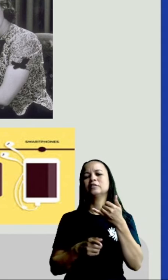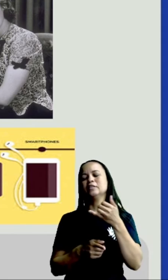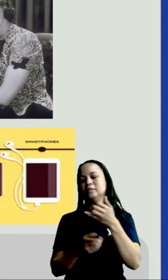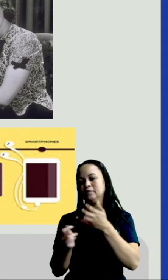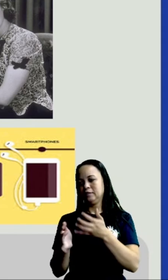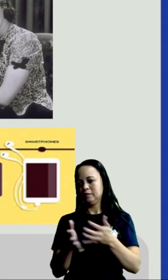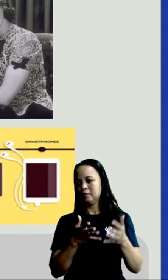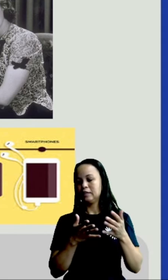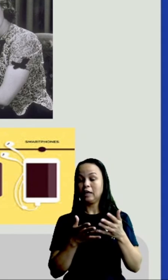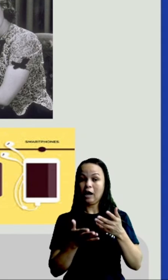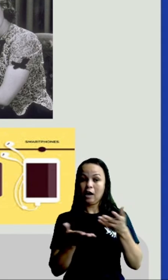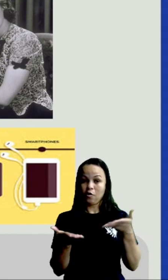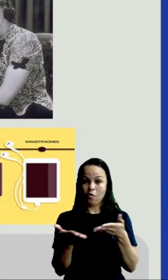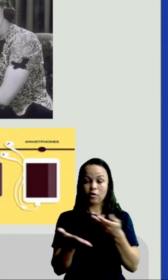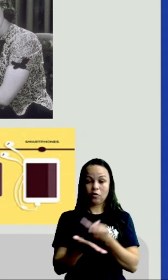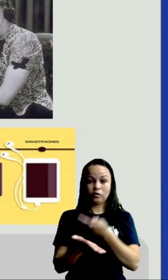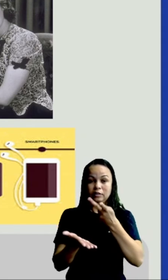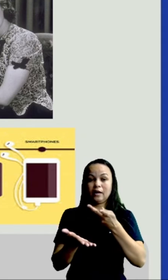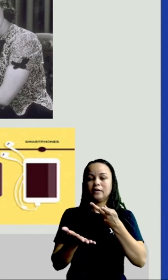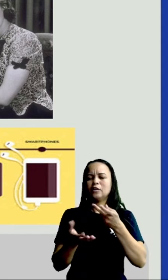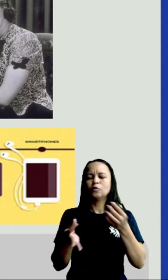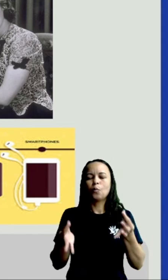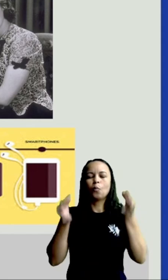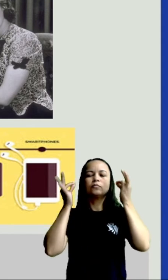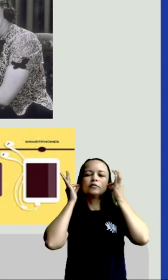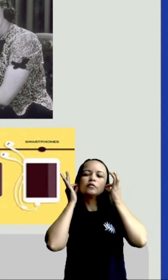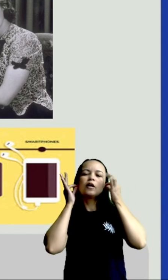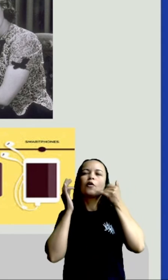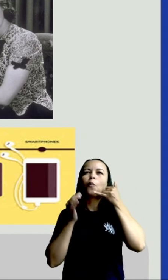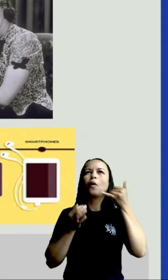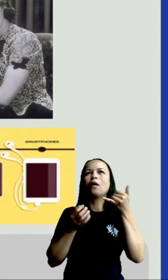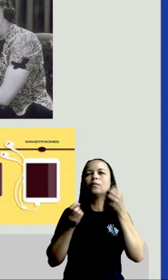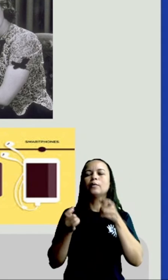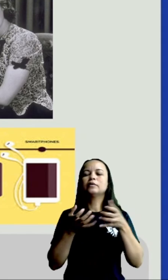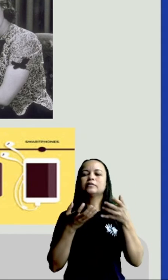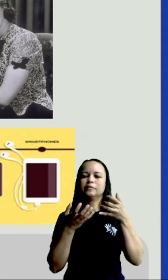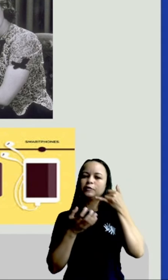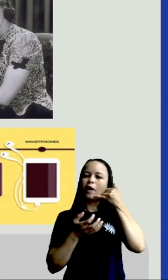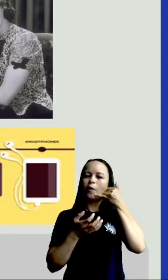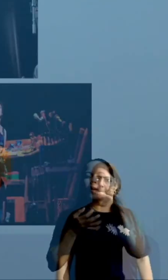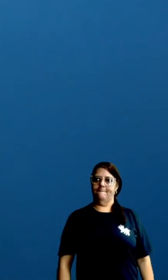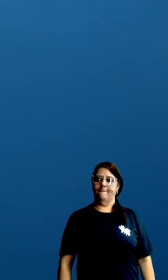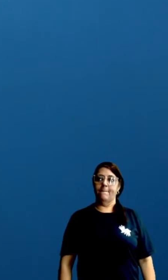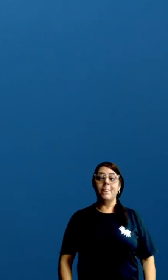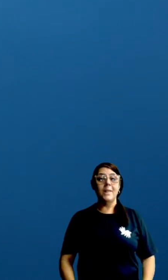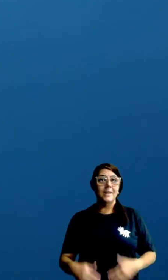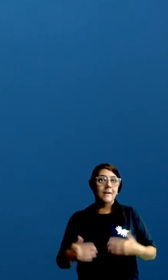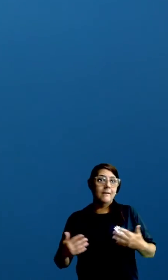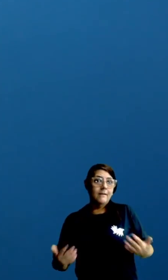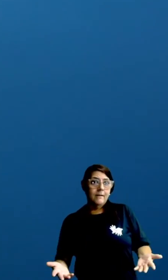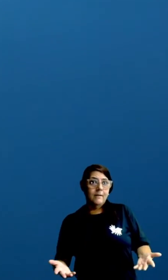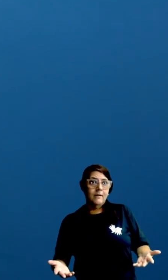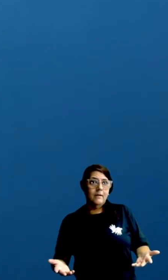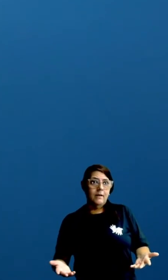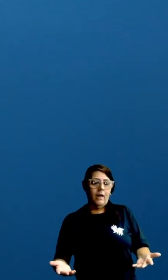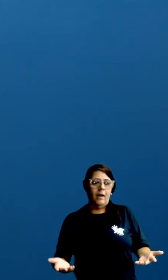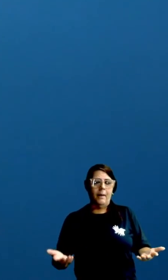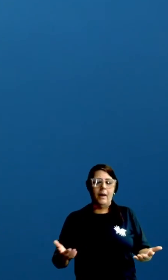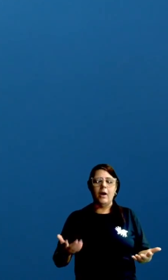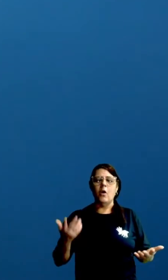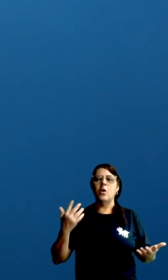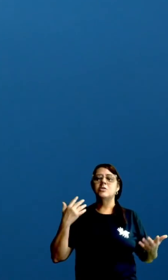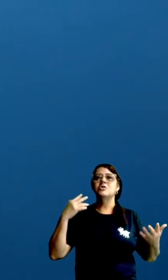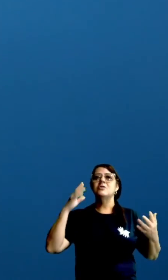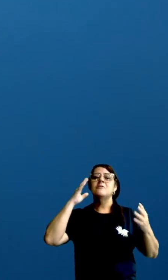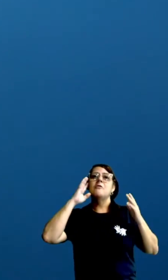agora né a gente consegue escutar música em qualquer lugar que a gente tiver com o nosso celular não é isso aí meus amores a gente